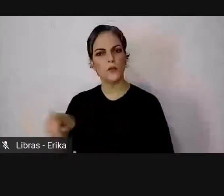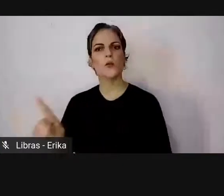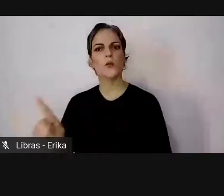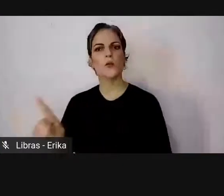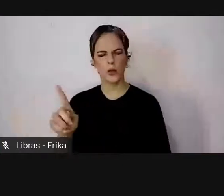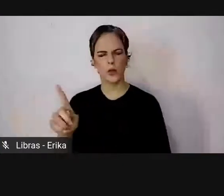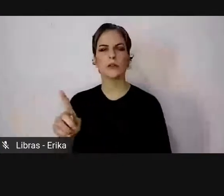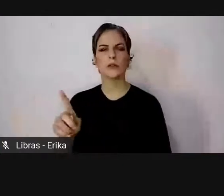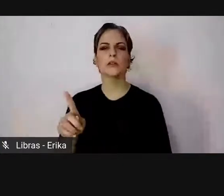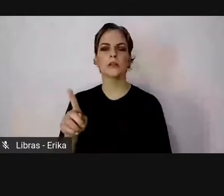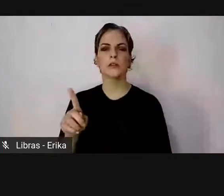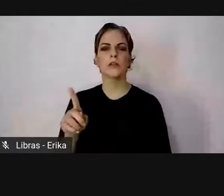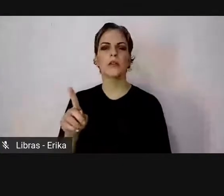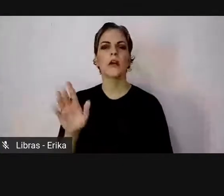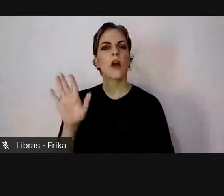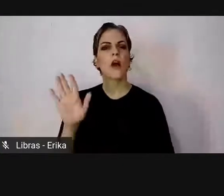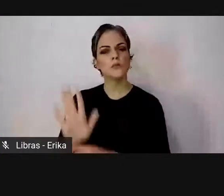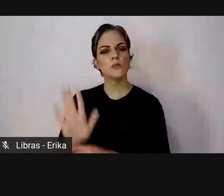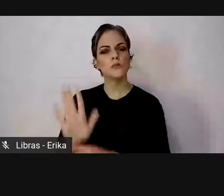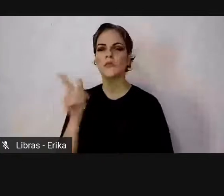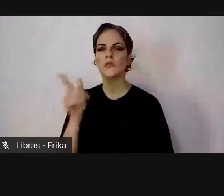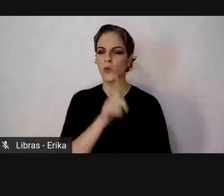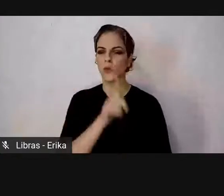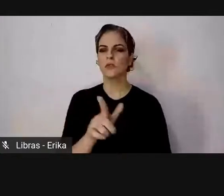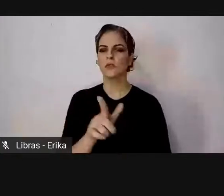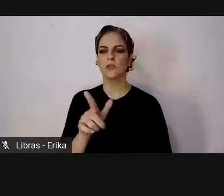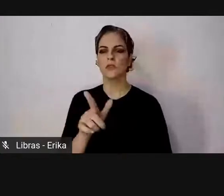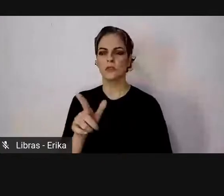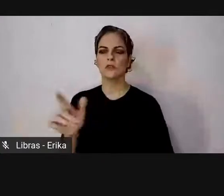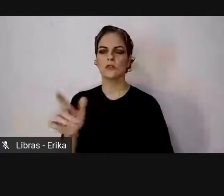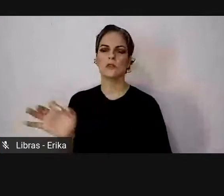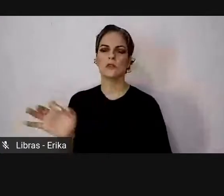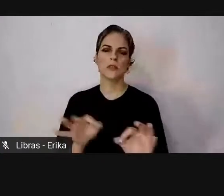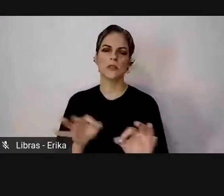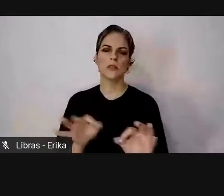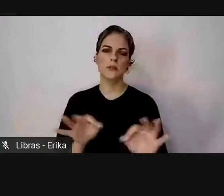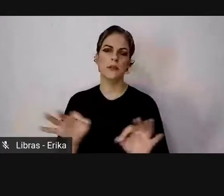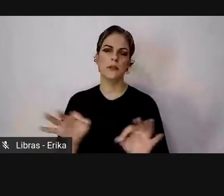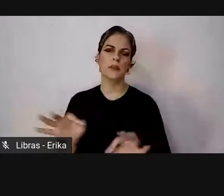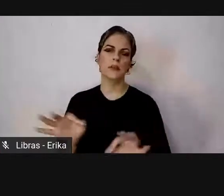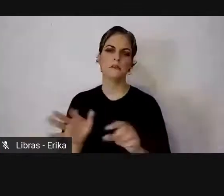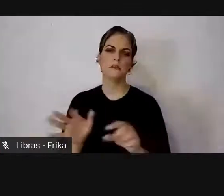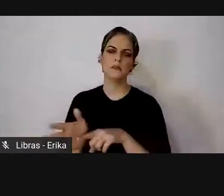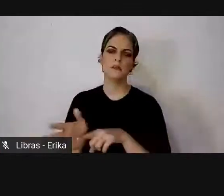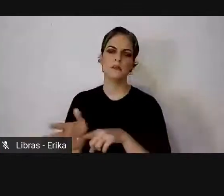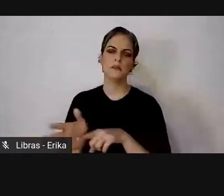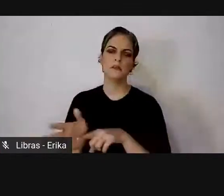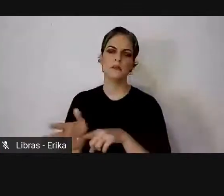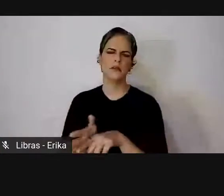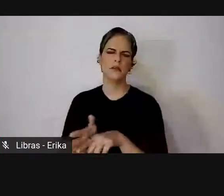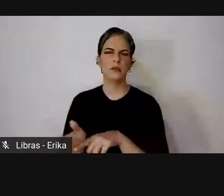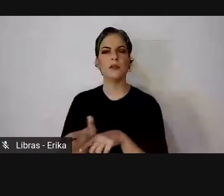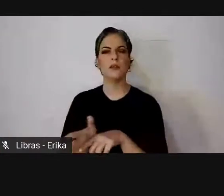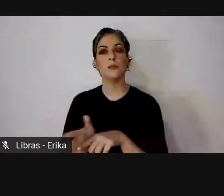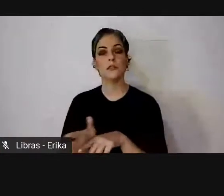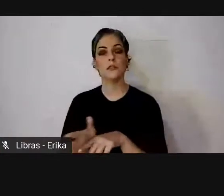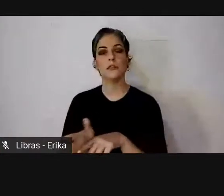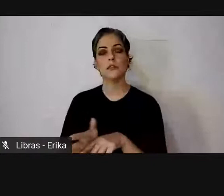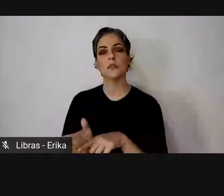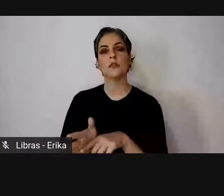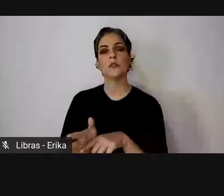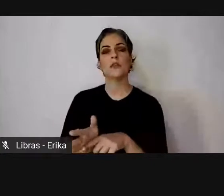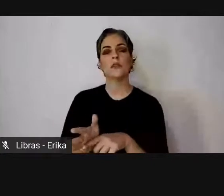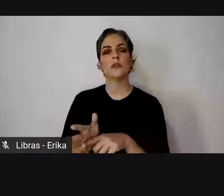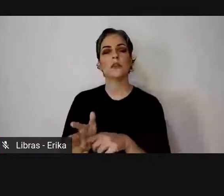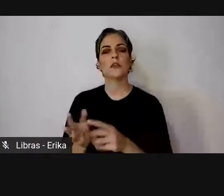com a pesquisa em termos de lidava com gêneros e os assuntos principais que